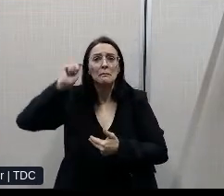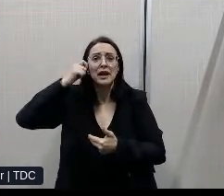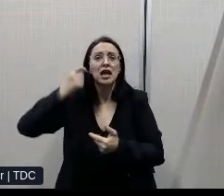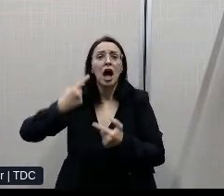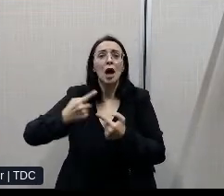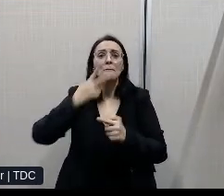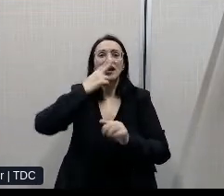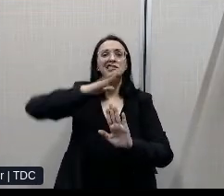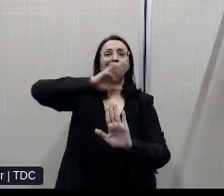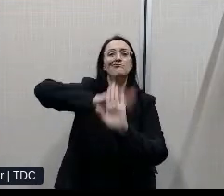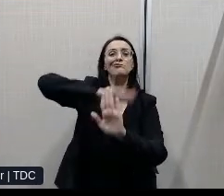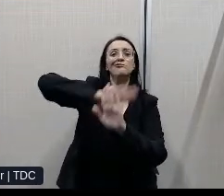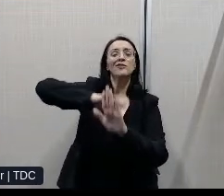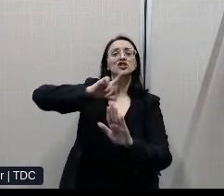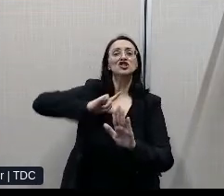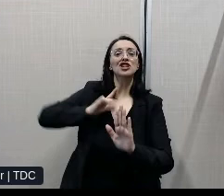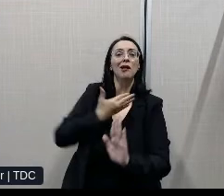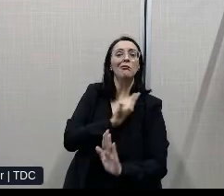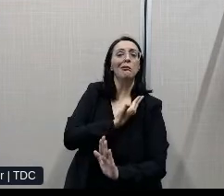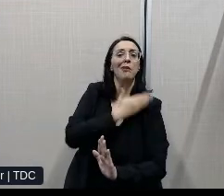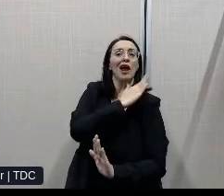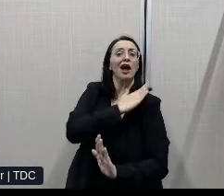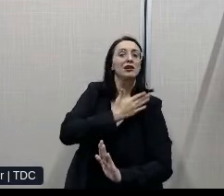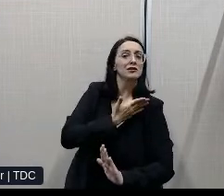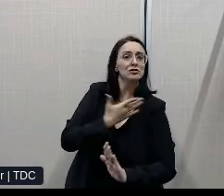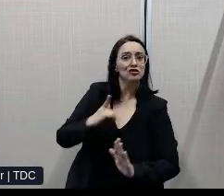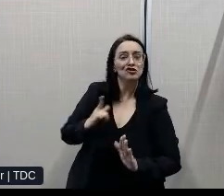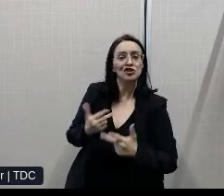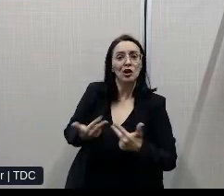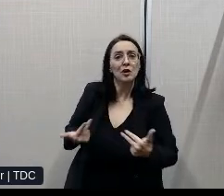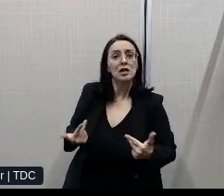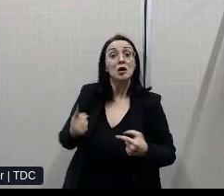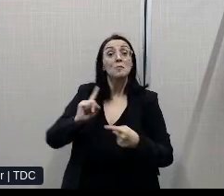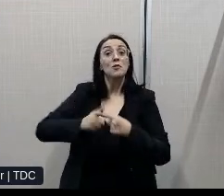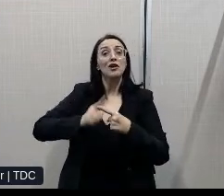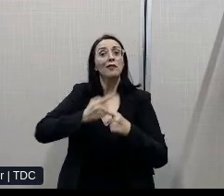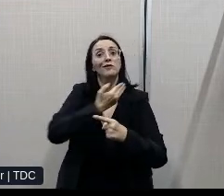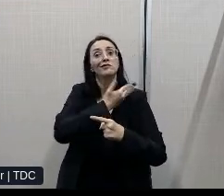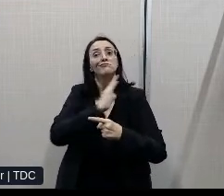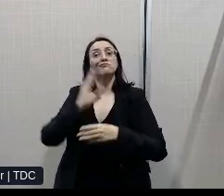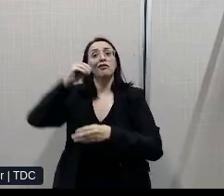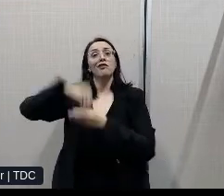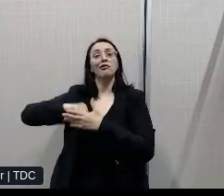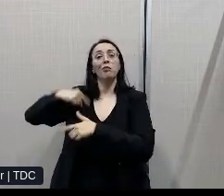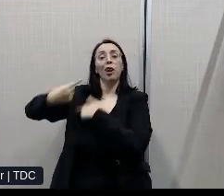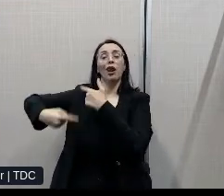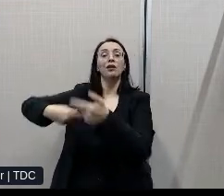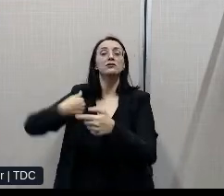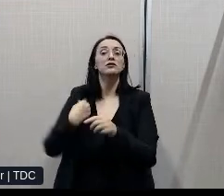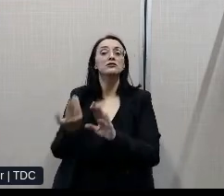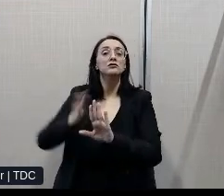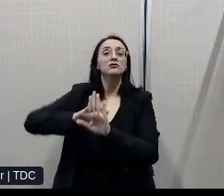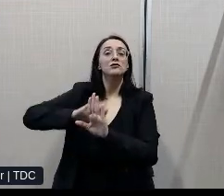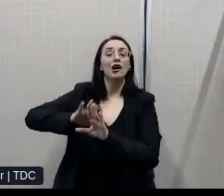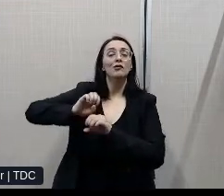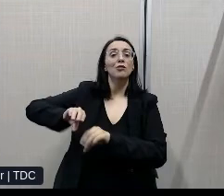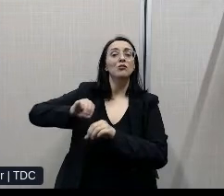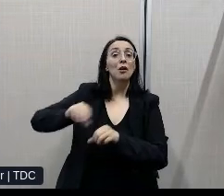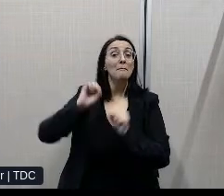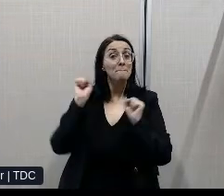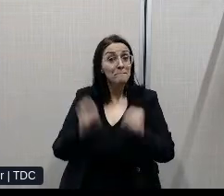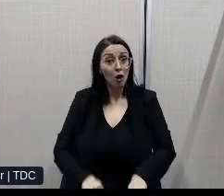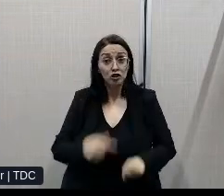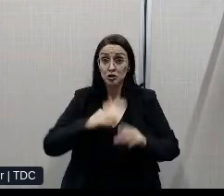aquela questão que eu estava falando agora há pouco. Quando a gente tem os viés impressos na tecnologia, alguém vai ser prejudicado